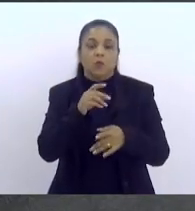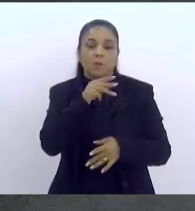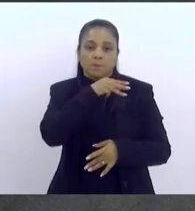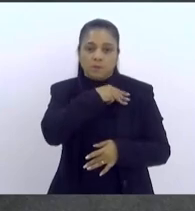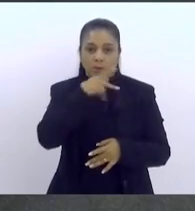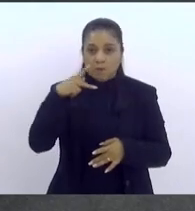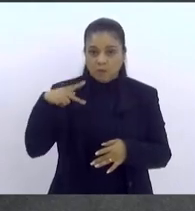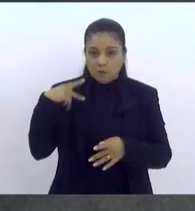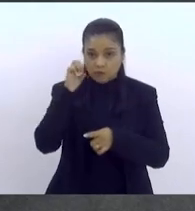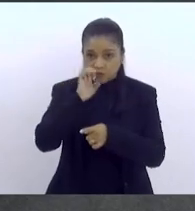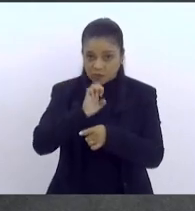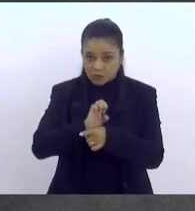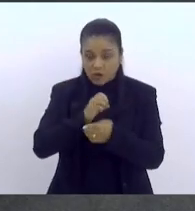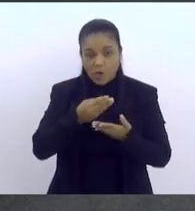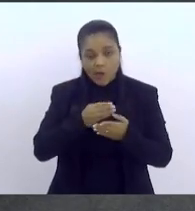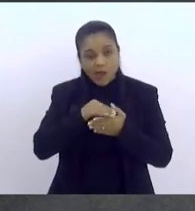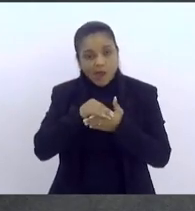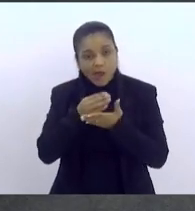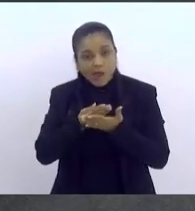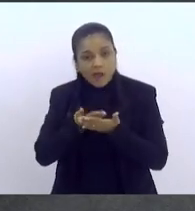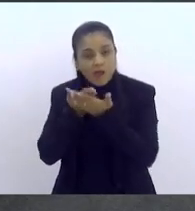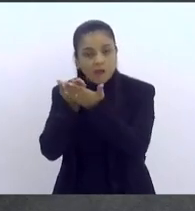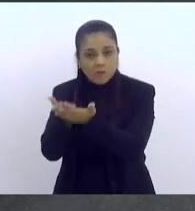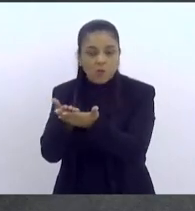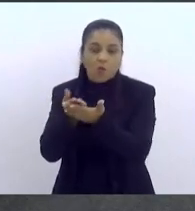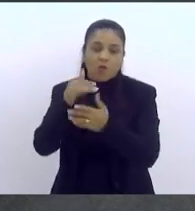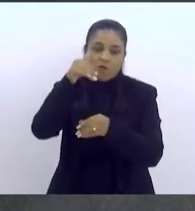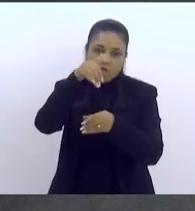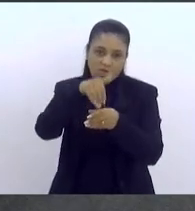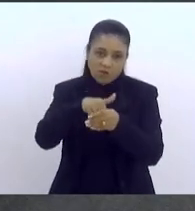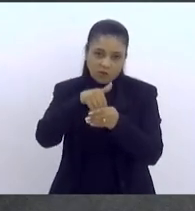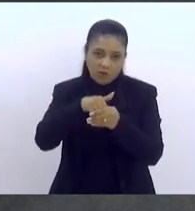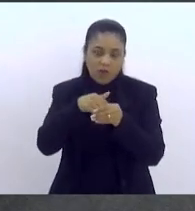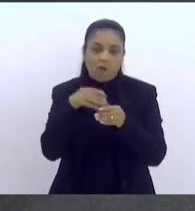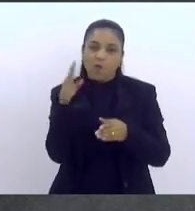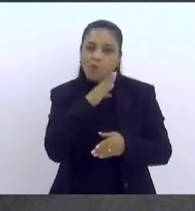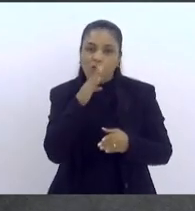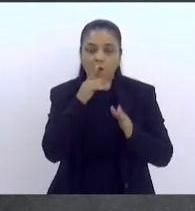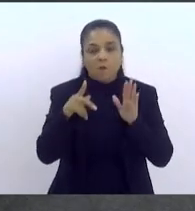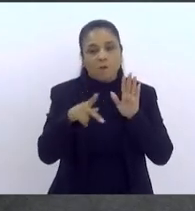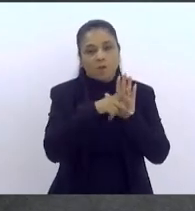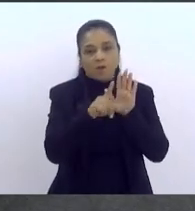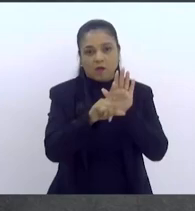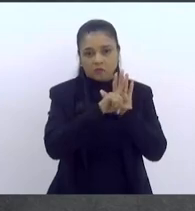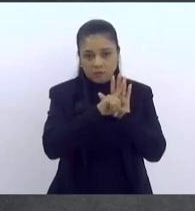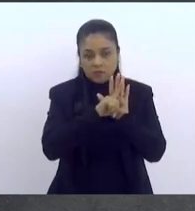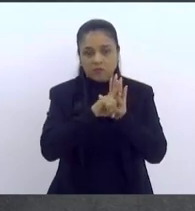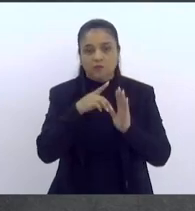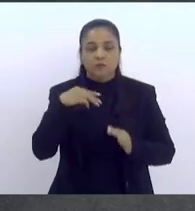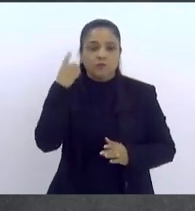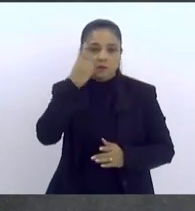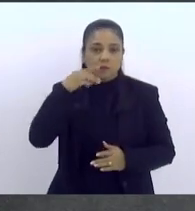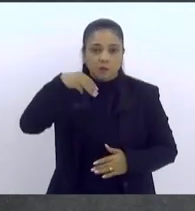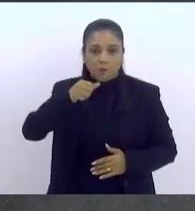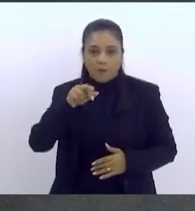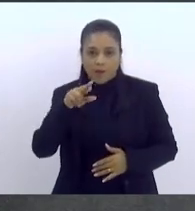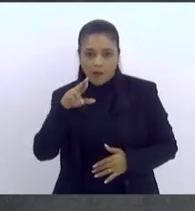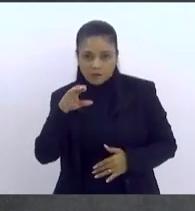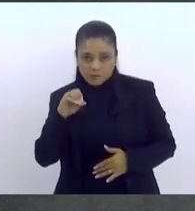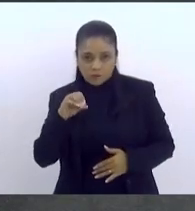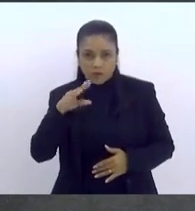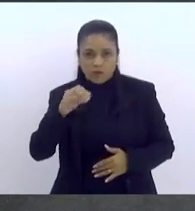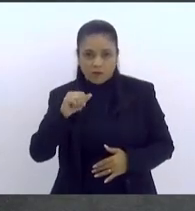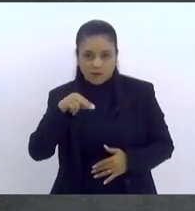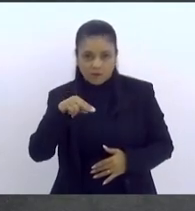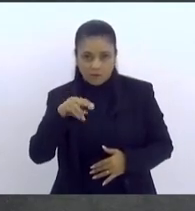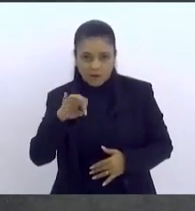e pedir que a gente possa votar em regime de urgência o projeto de lei do deputado Márcio Canella. E agradecer à deputada Tia Ju e ao